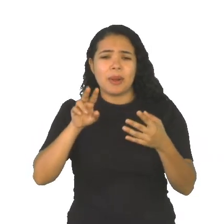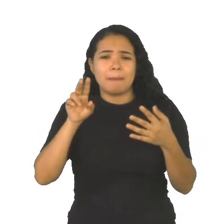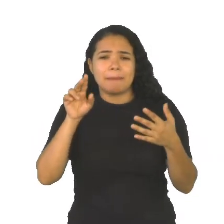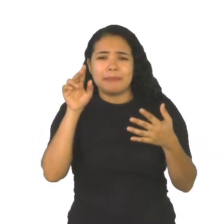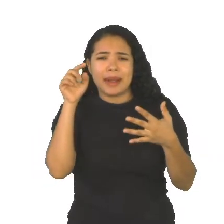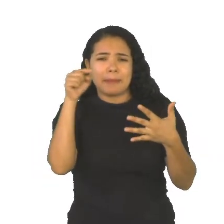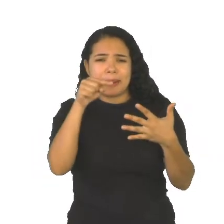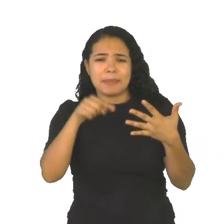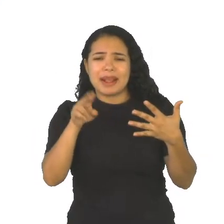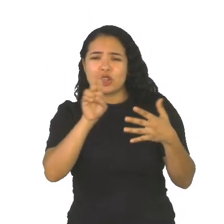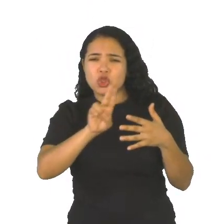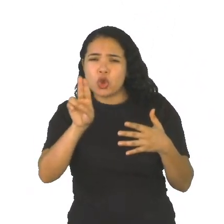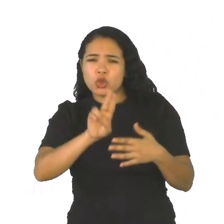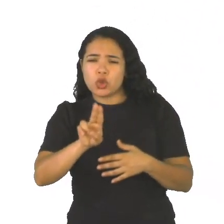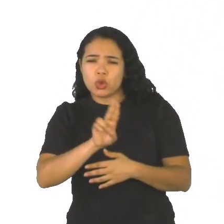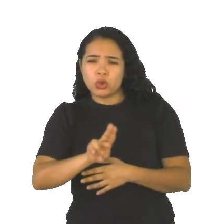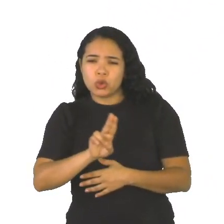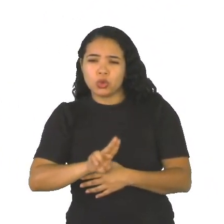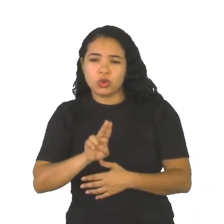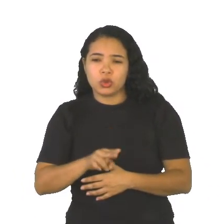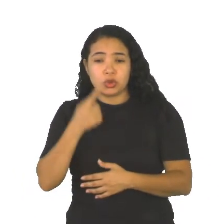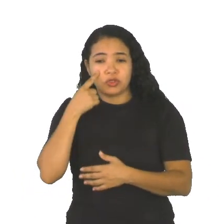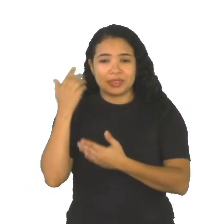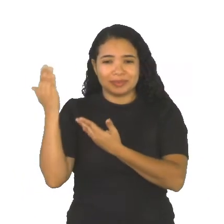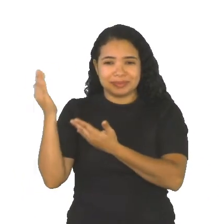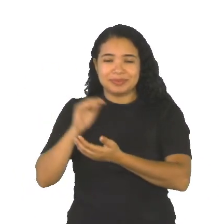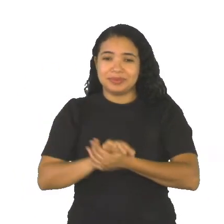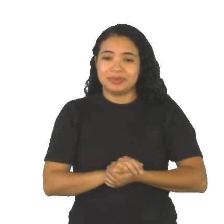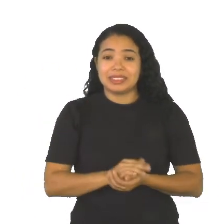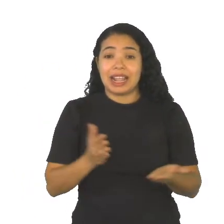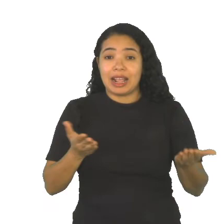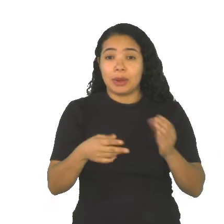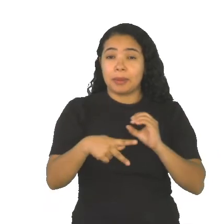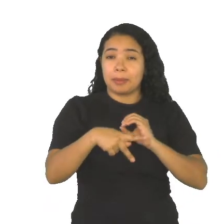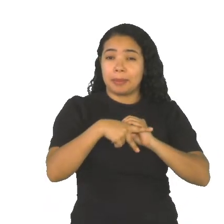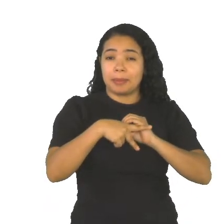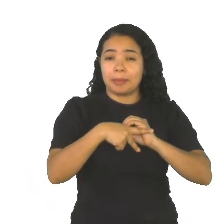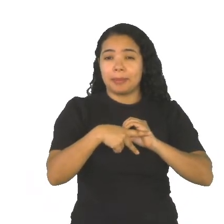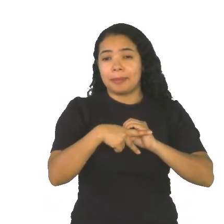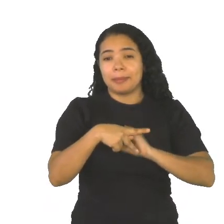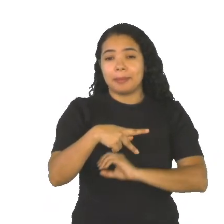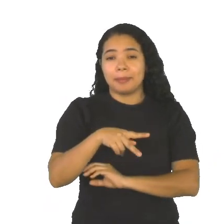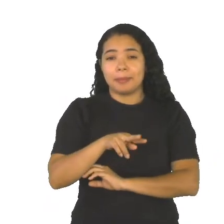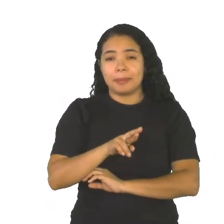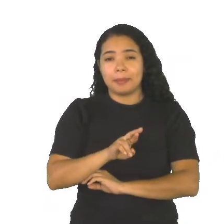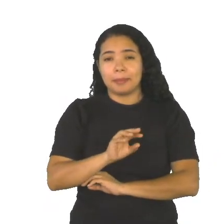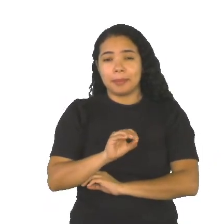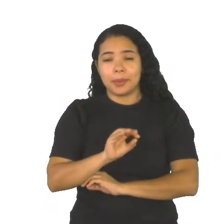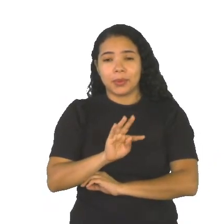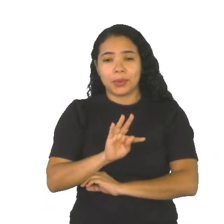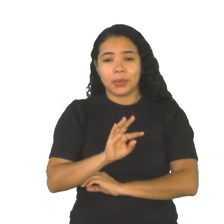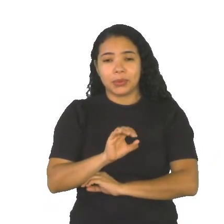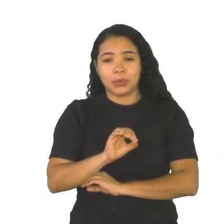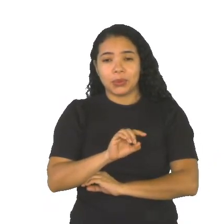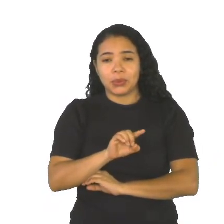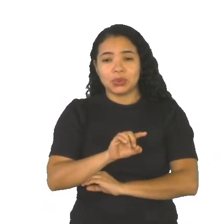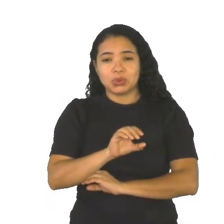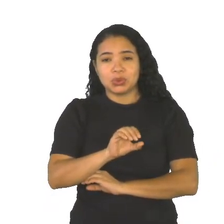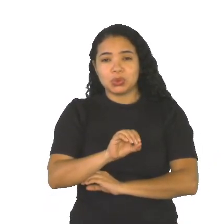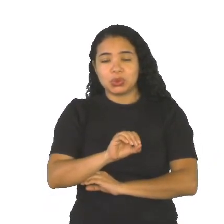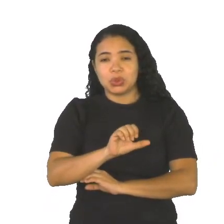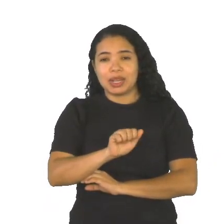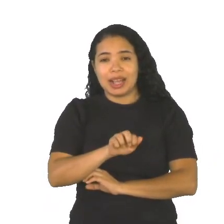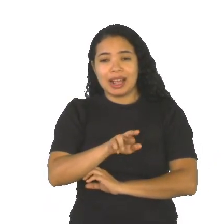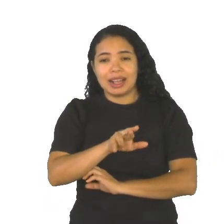aí, tá? Vamos falar agora dos protozoários, galera. Os protozoários aí na tela de vocês está mostrando